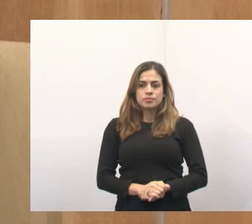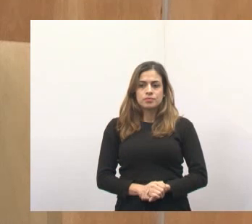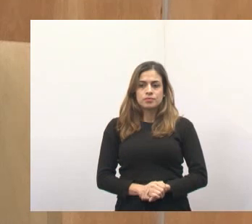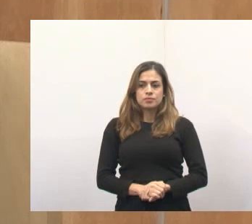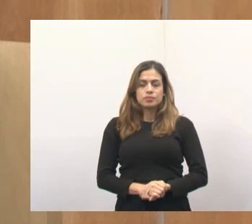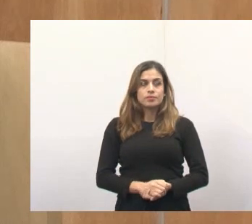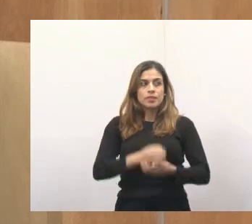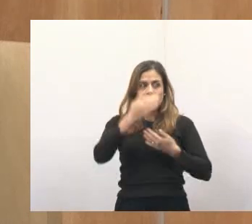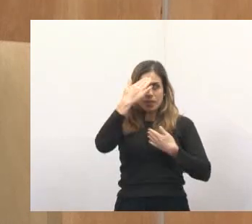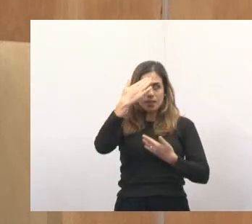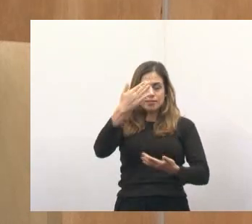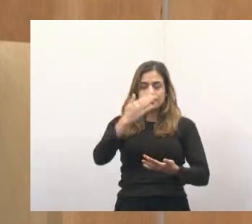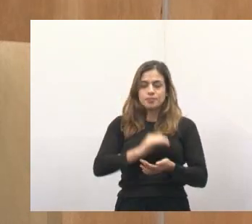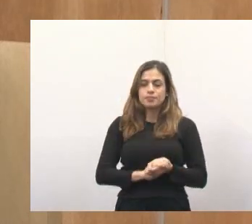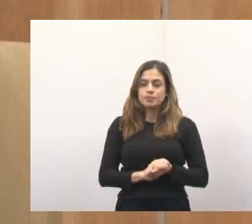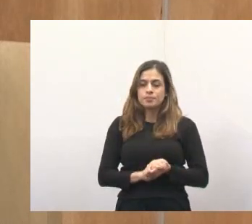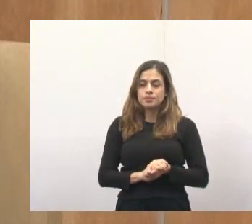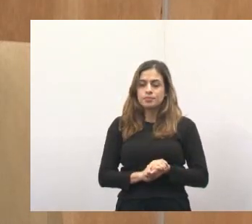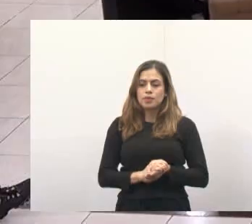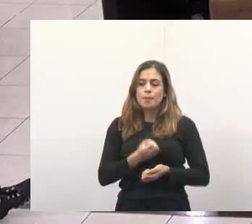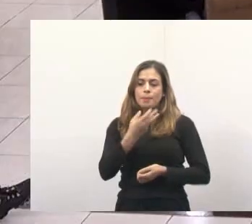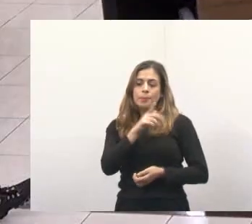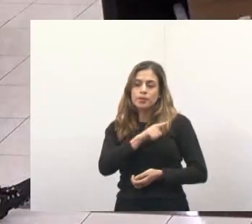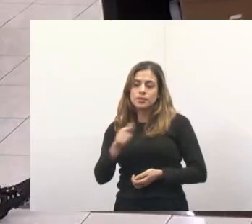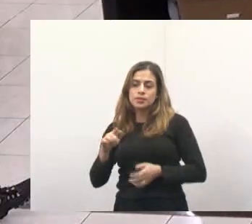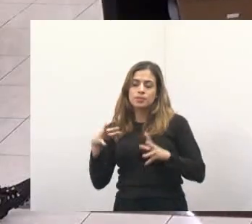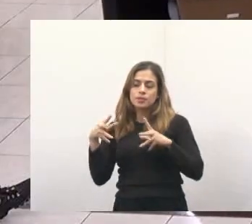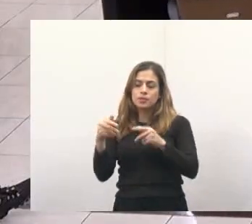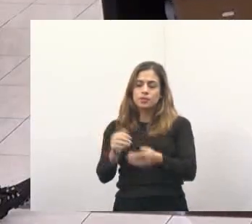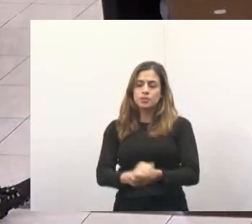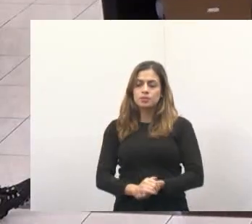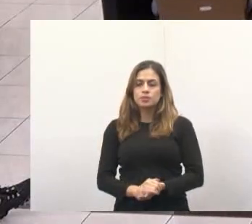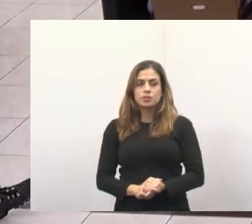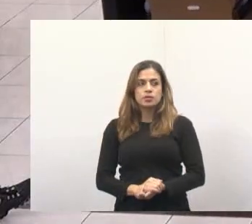Muito obrigado, uma boa semana a todos.